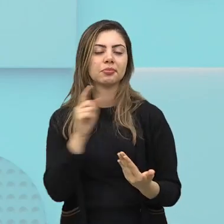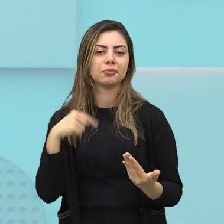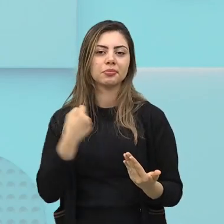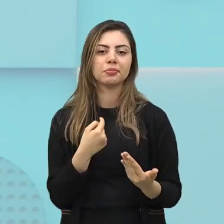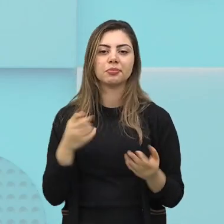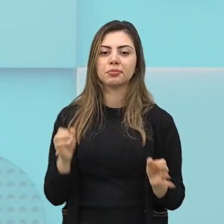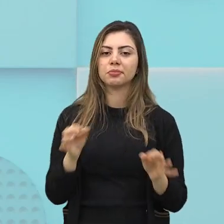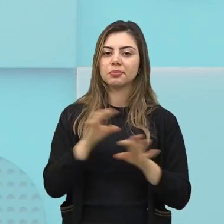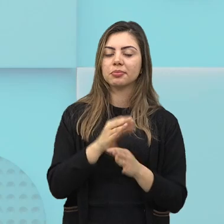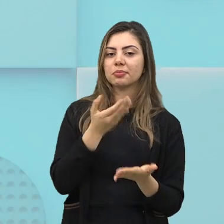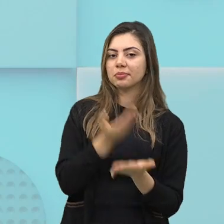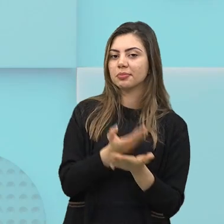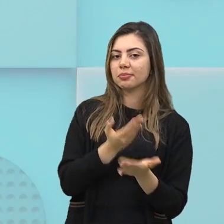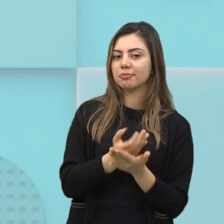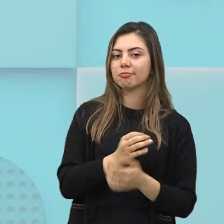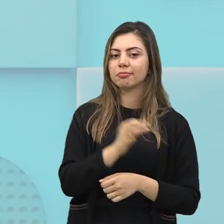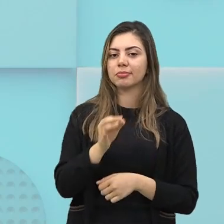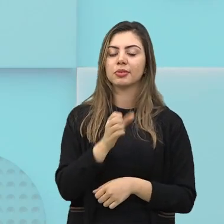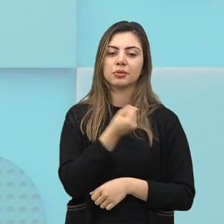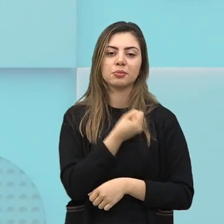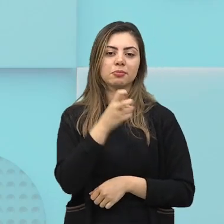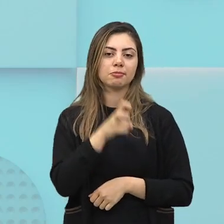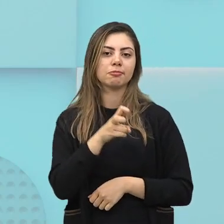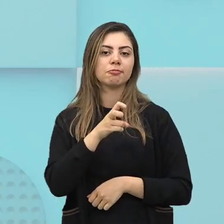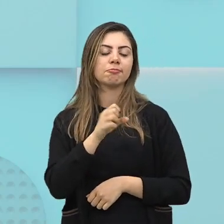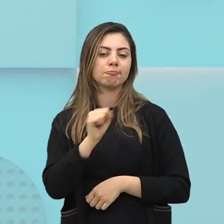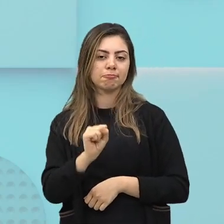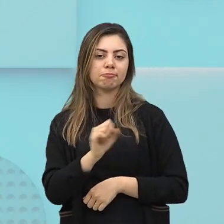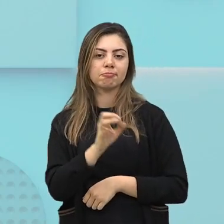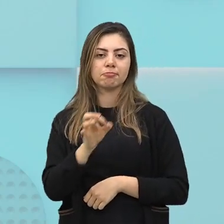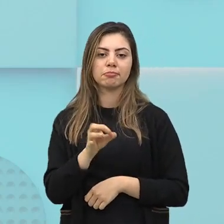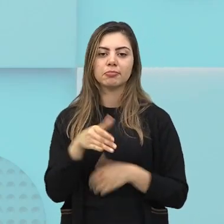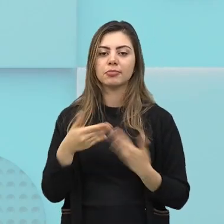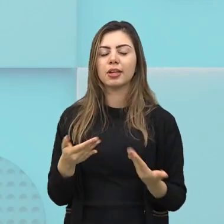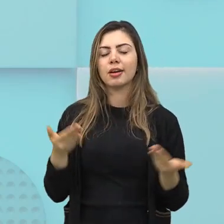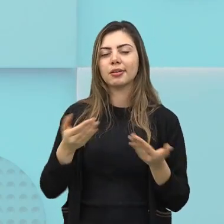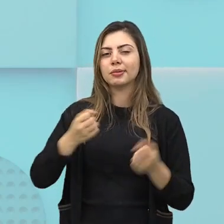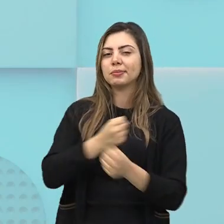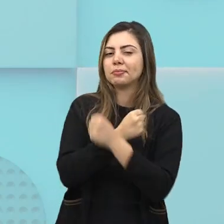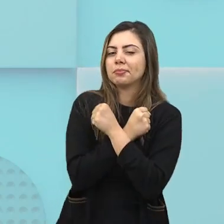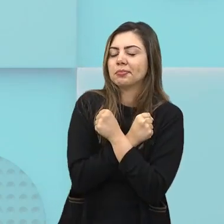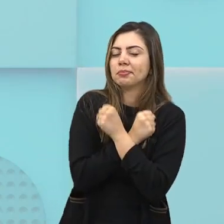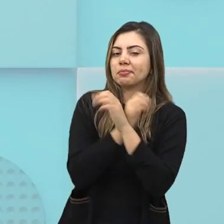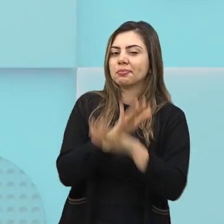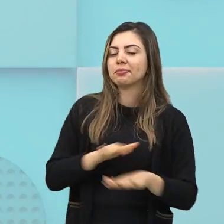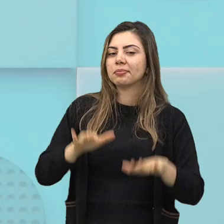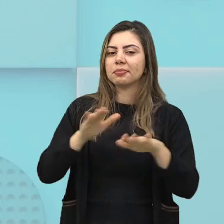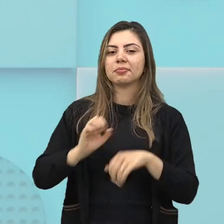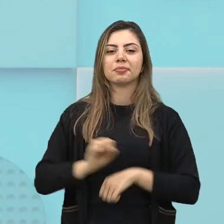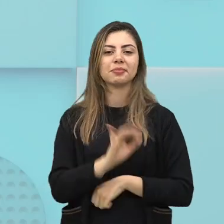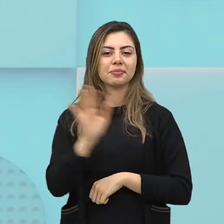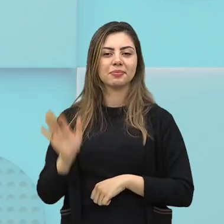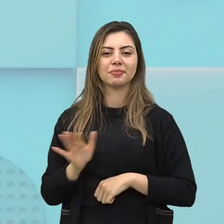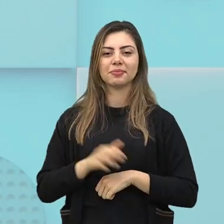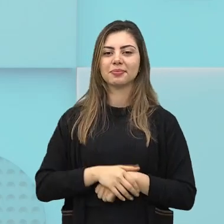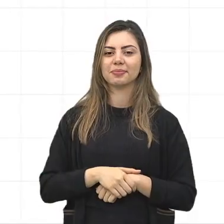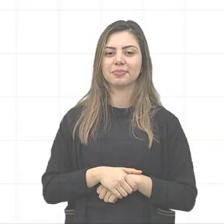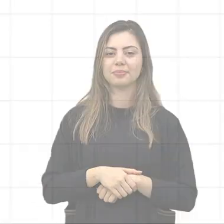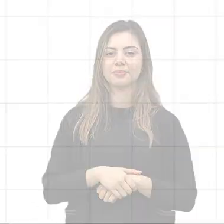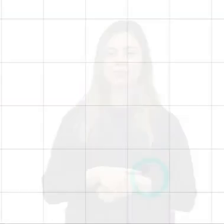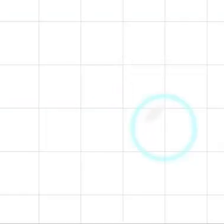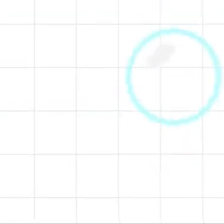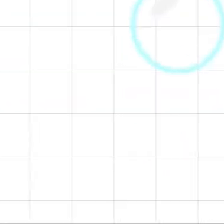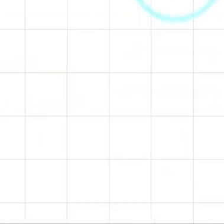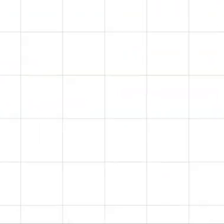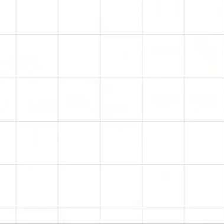aqui, encerramos aí a nossa aula 58. Eu deixo um forte abraço a todos e até a próxima!